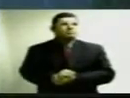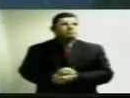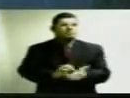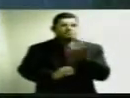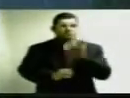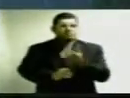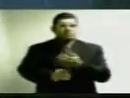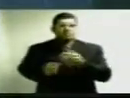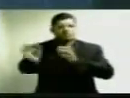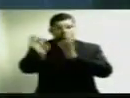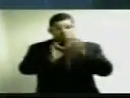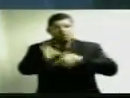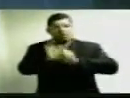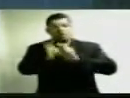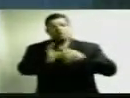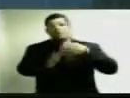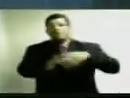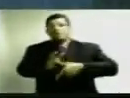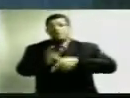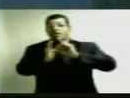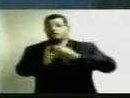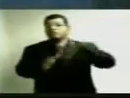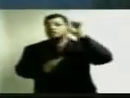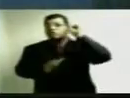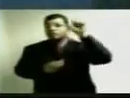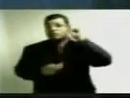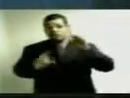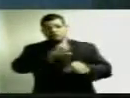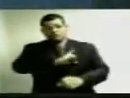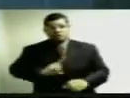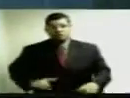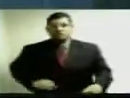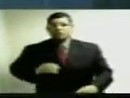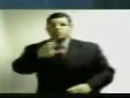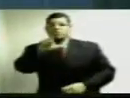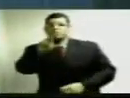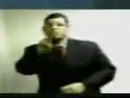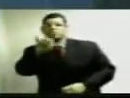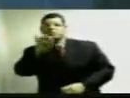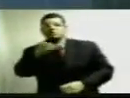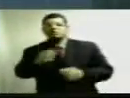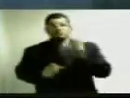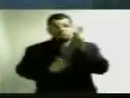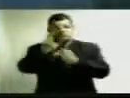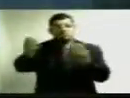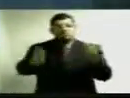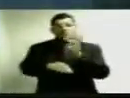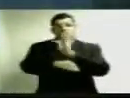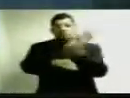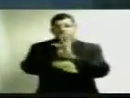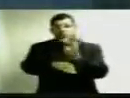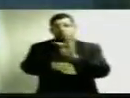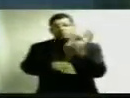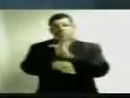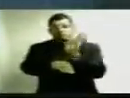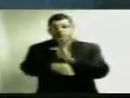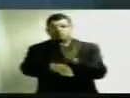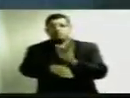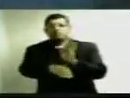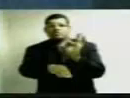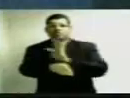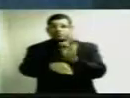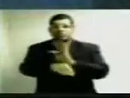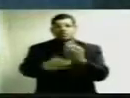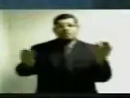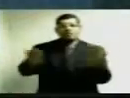E quero propor, antes de ouvir o deputado Luiz Castro, efetivamente, formalizarei, senhor presidente, ainda hoje a Comissão